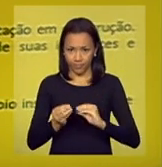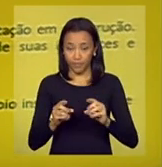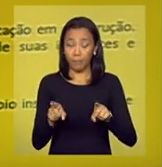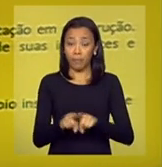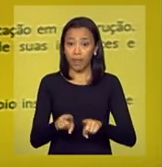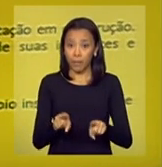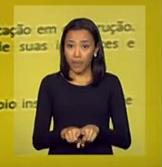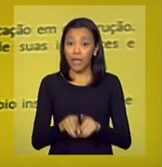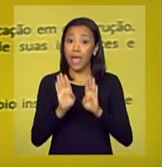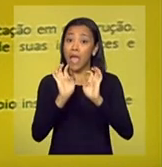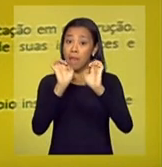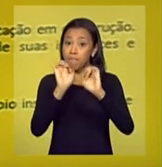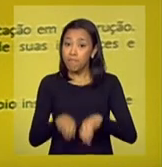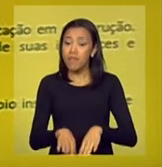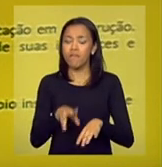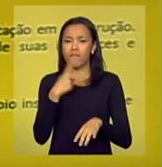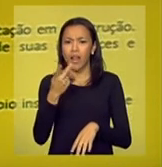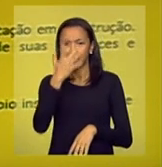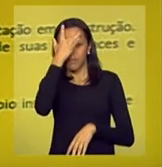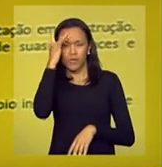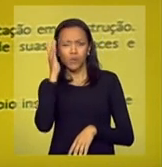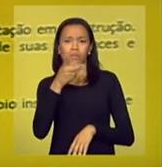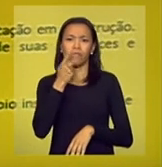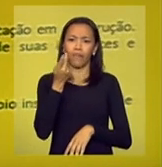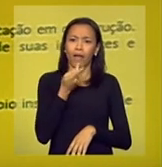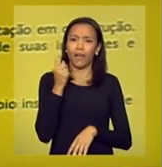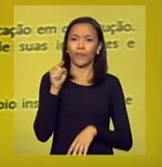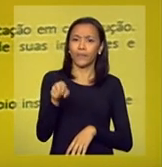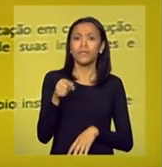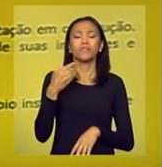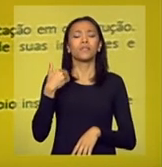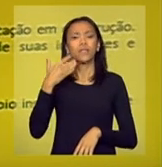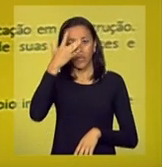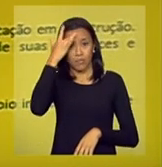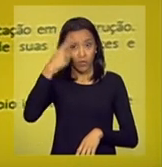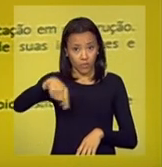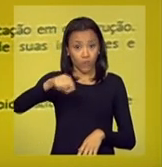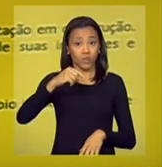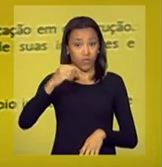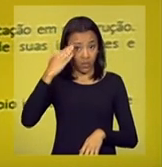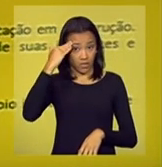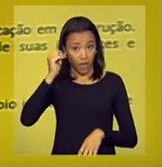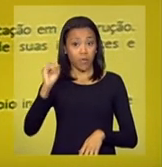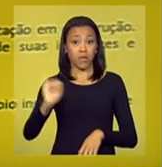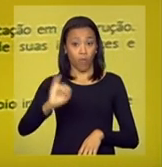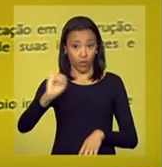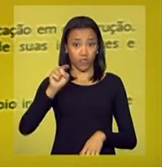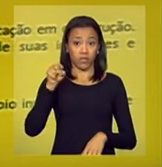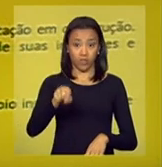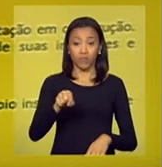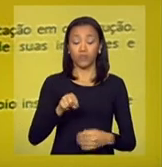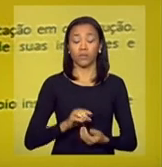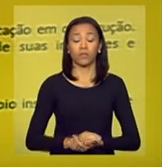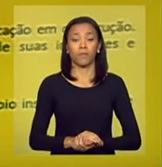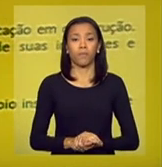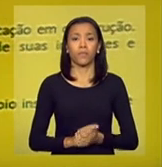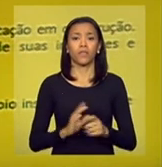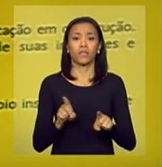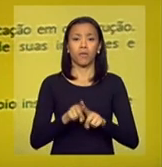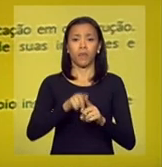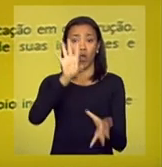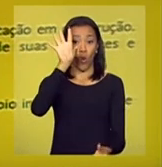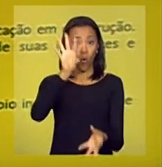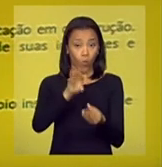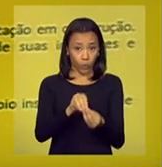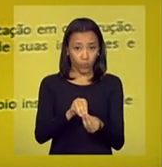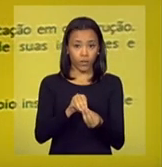falada, é bem comentada, as pessoas falam disso, parece que elas compreendem a importância disso. Por fim, uma das conclusões também